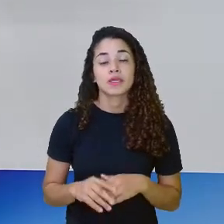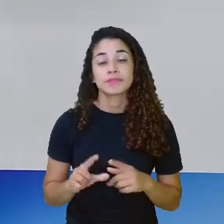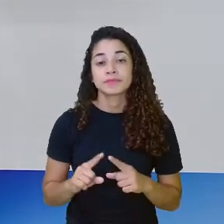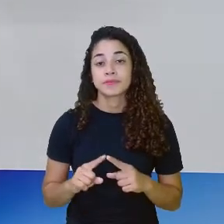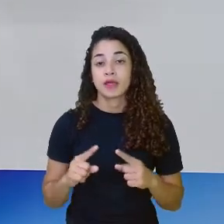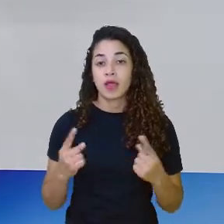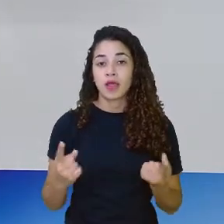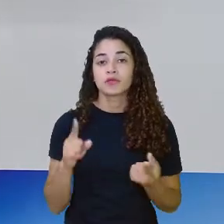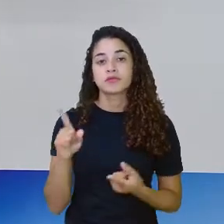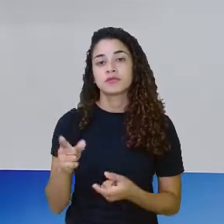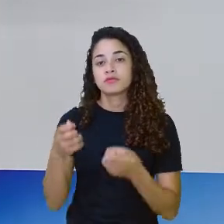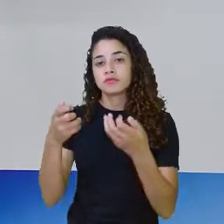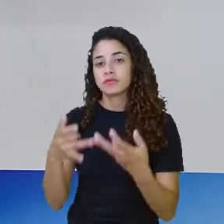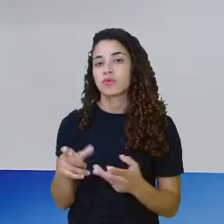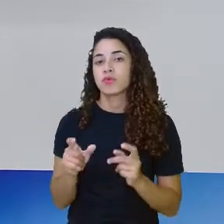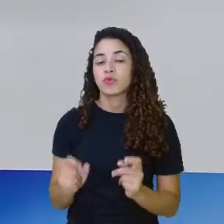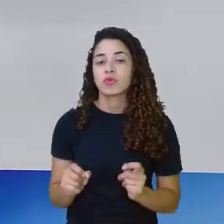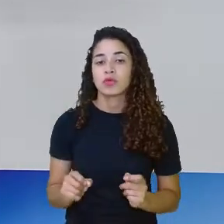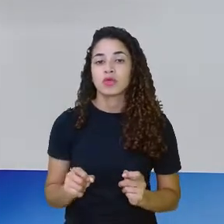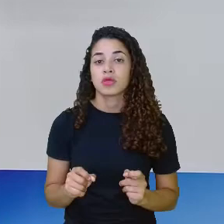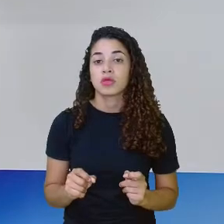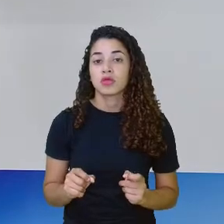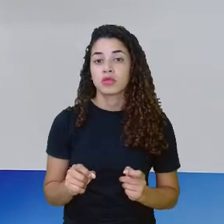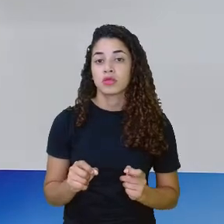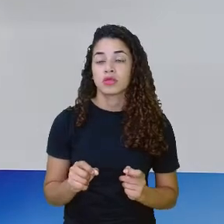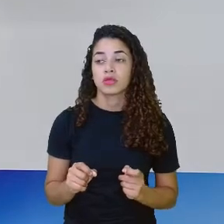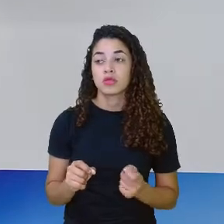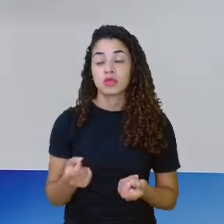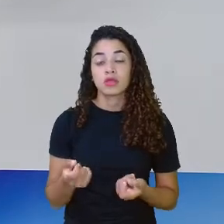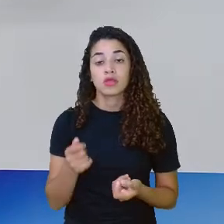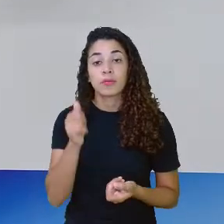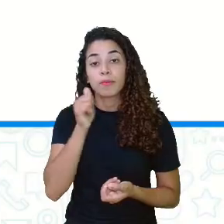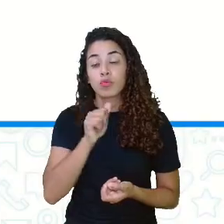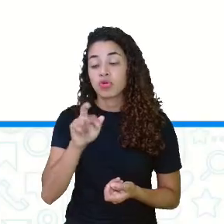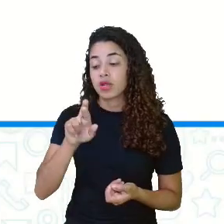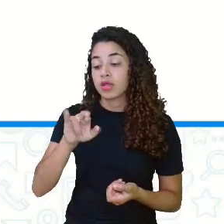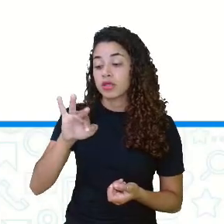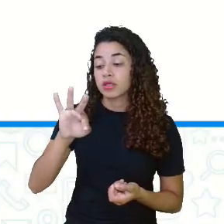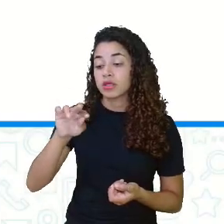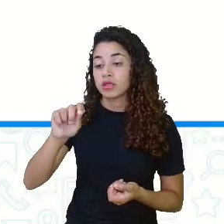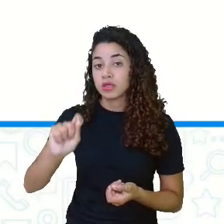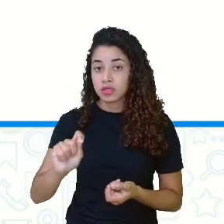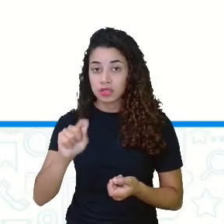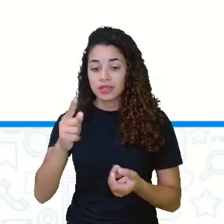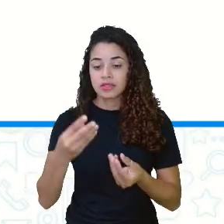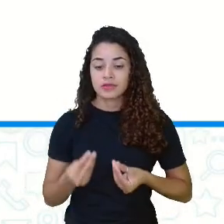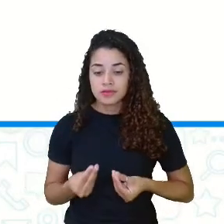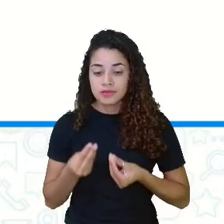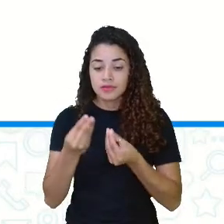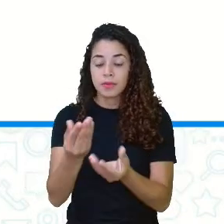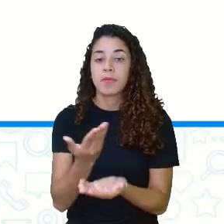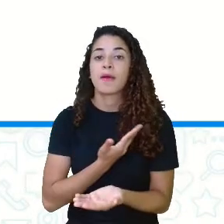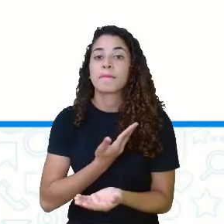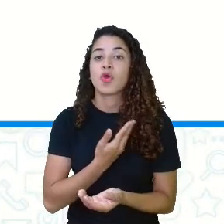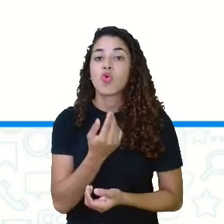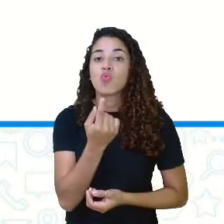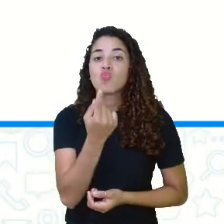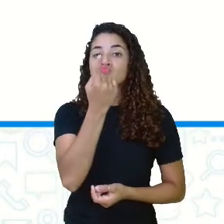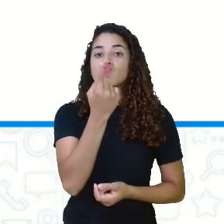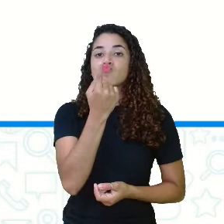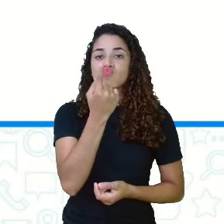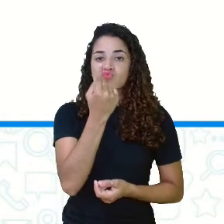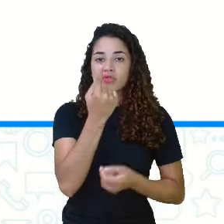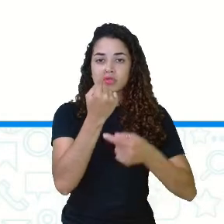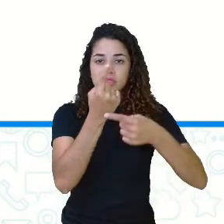Porém, ela disse que a Rita deu para a sua amiga 1/3.